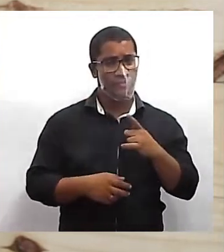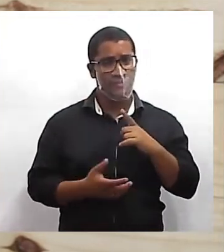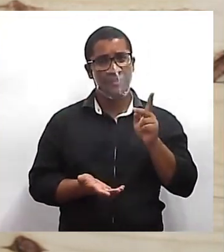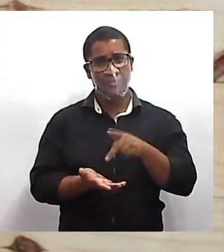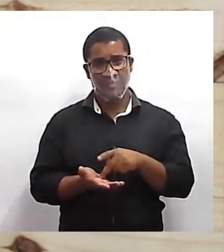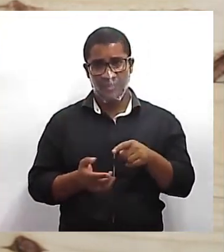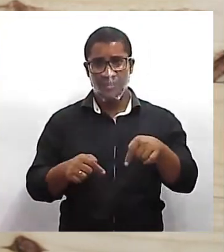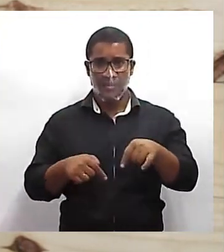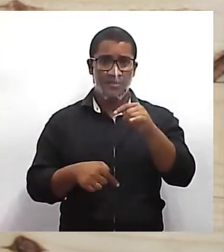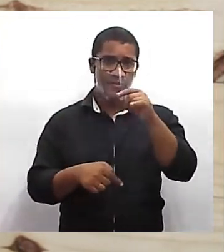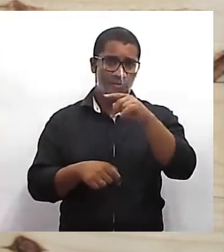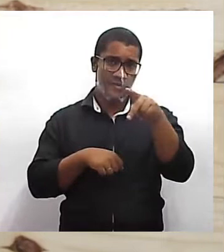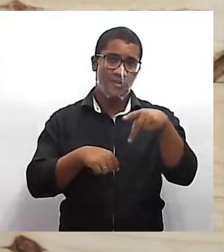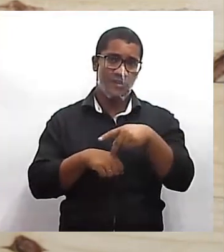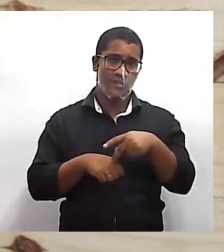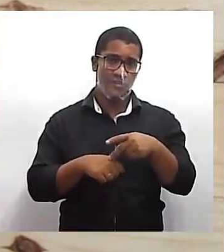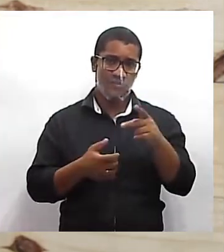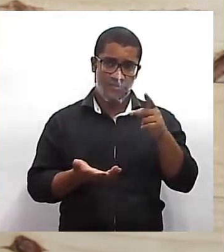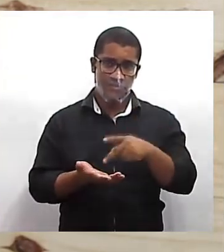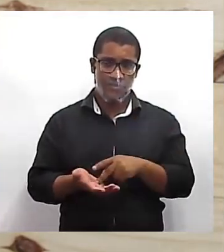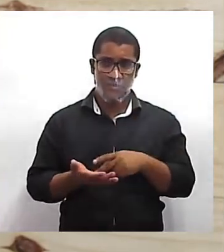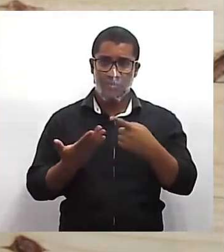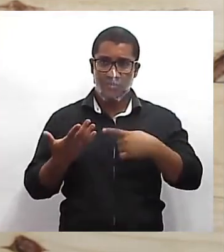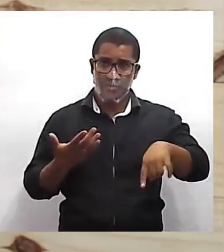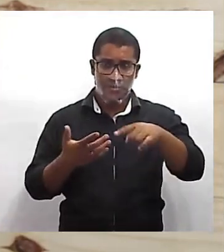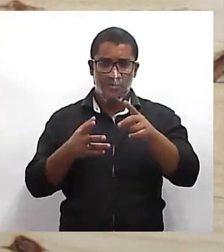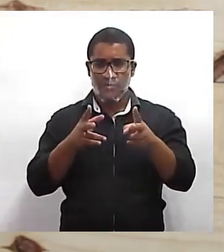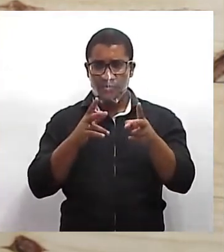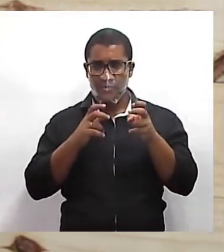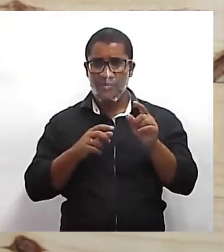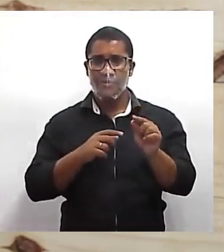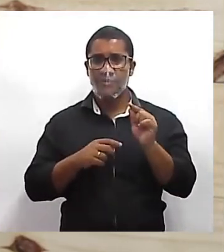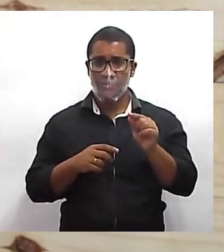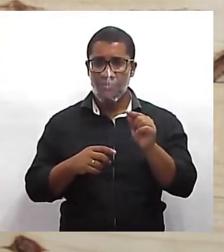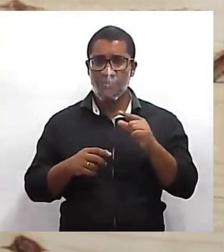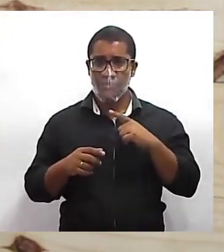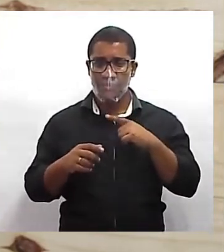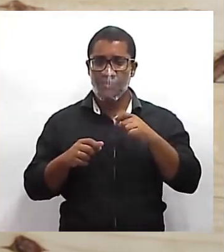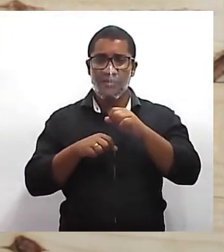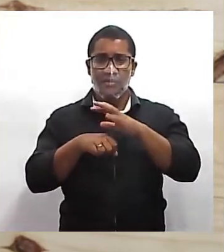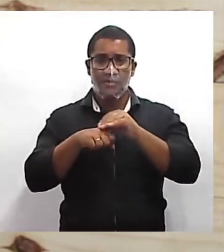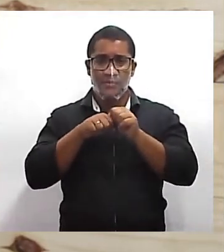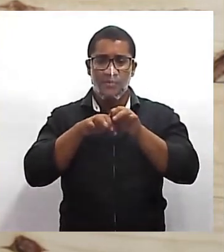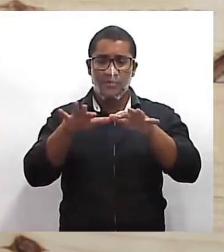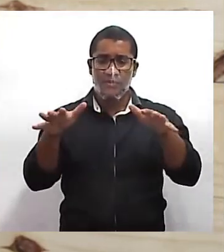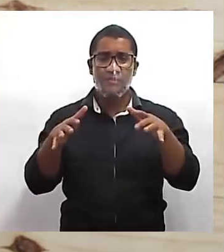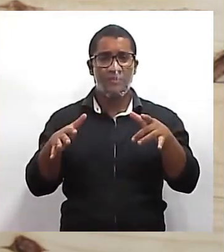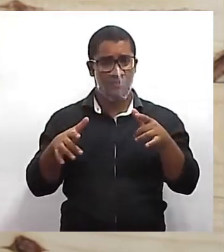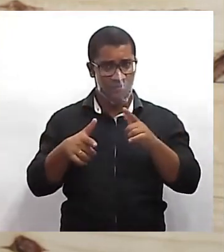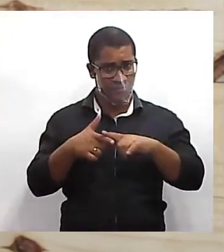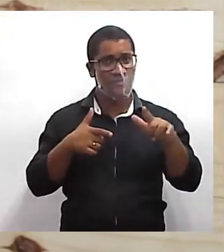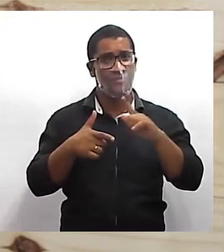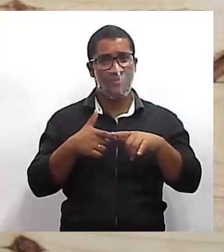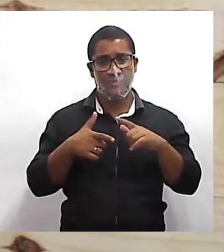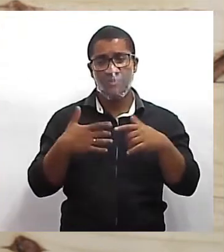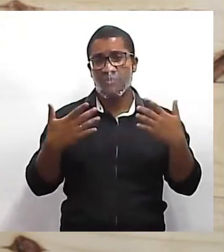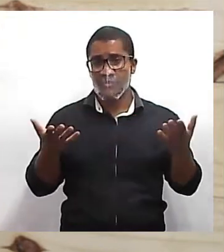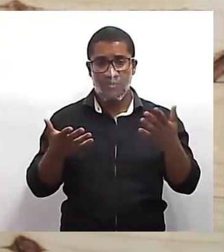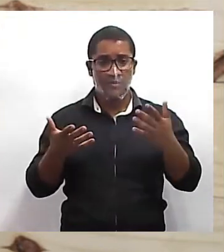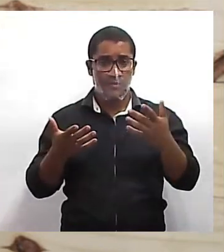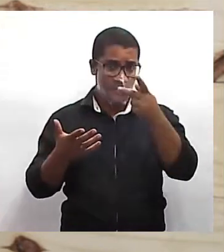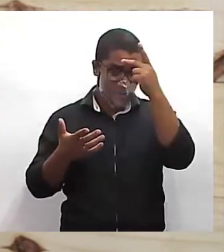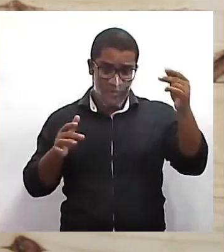em nosso país. Então percebam a hecatombe social que a pandemia trouxe. E os mais prejudicados foram aqueles